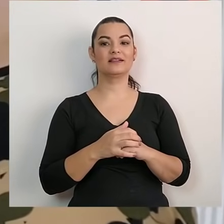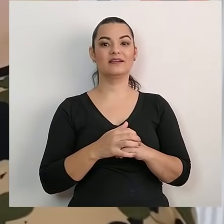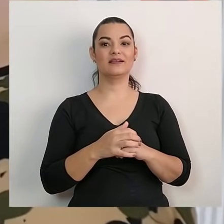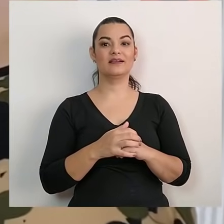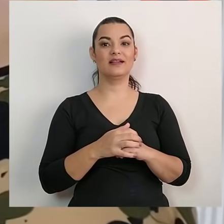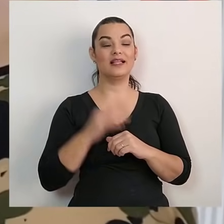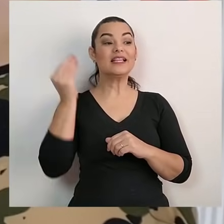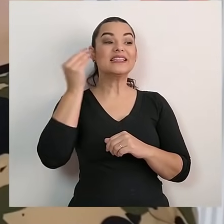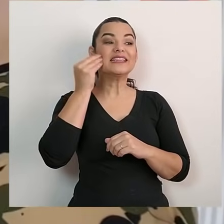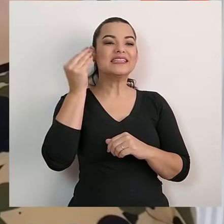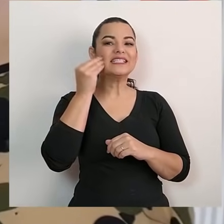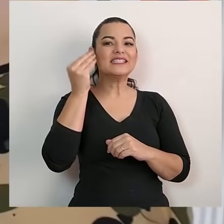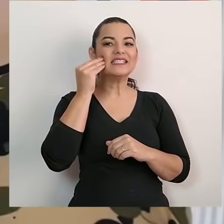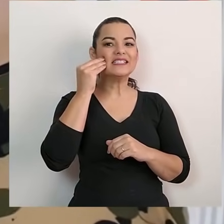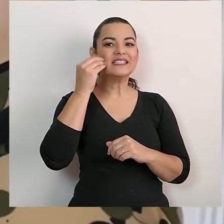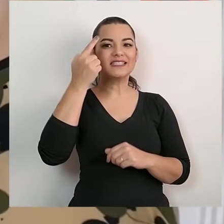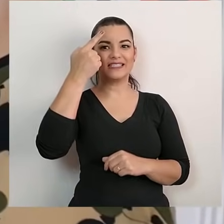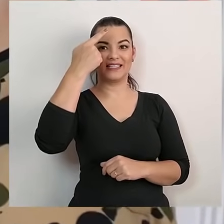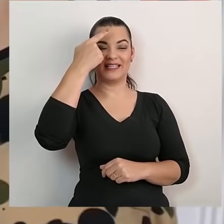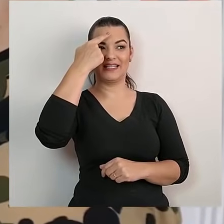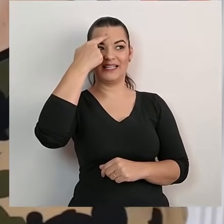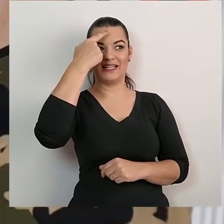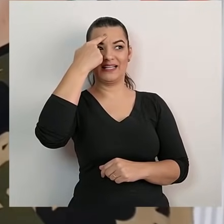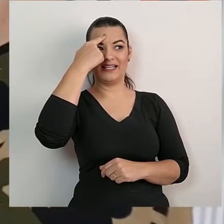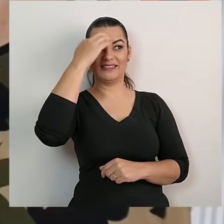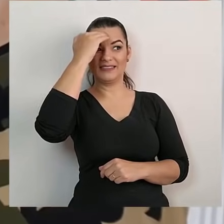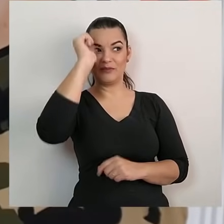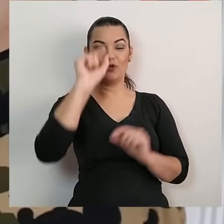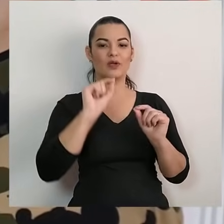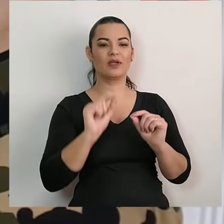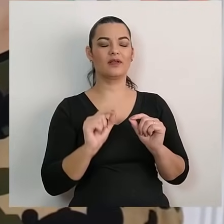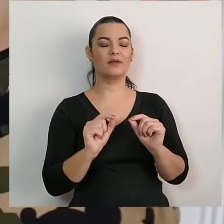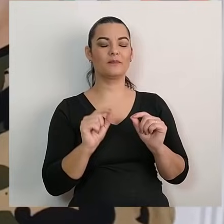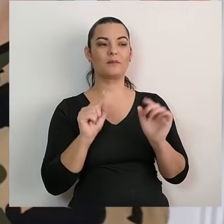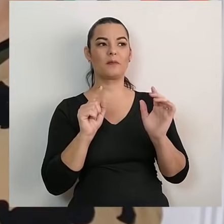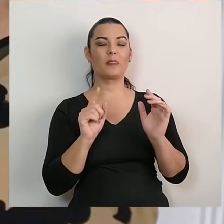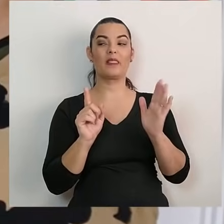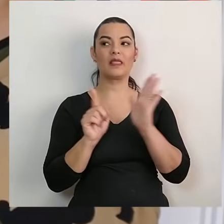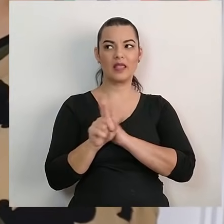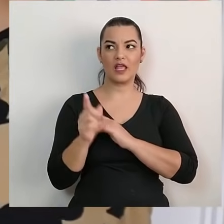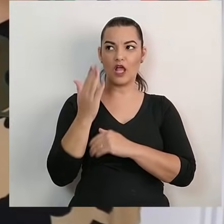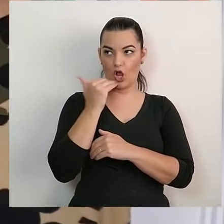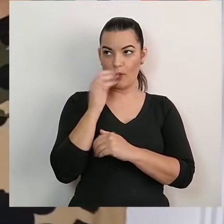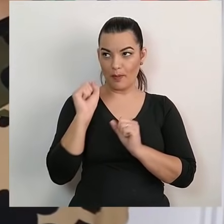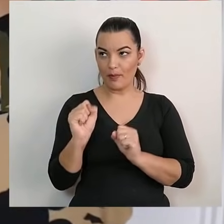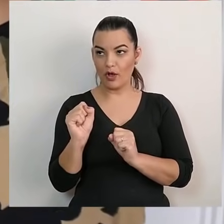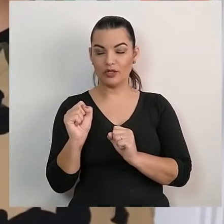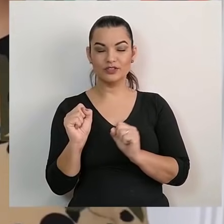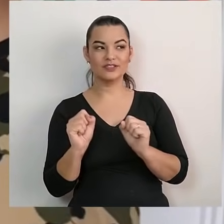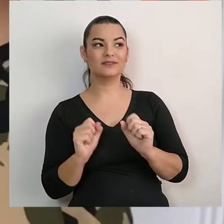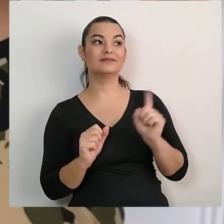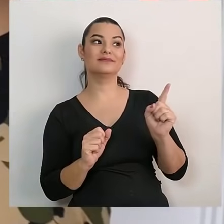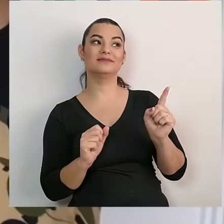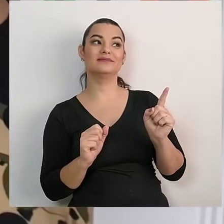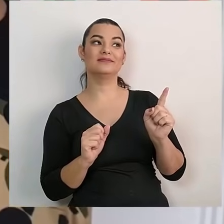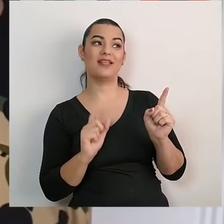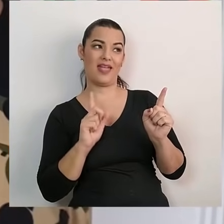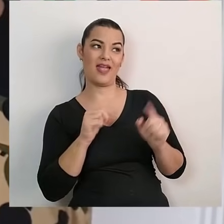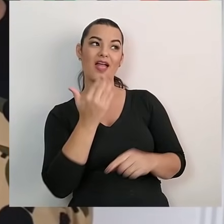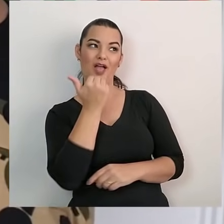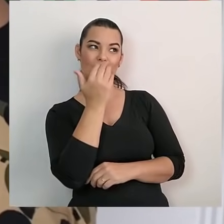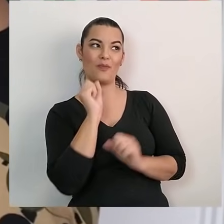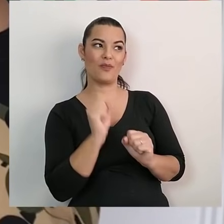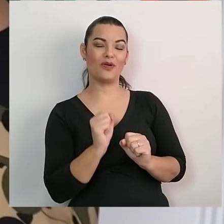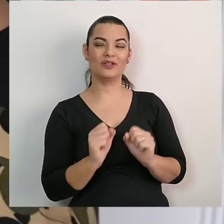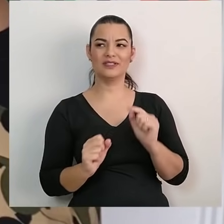que eu coloquei aí na sua testa. É de comer? Ele perguntou se é de comer. Não olha pra lá. É de comer. É